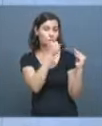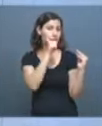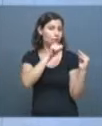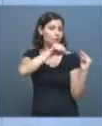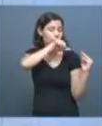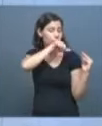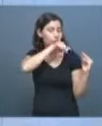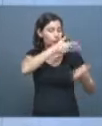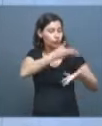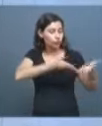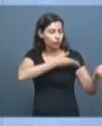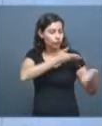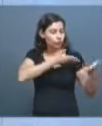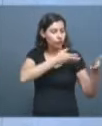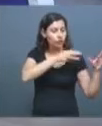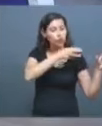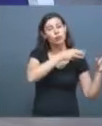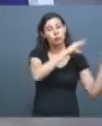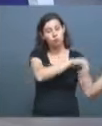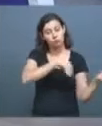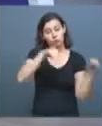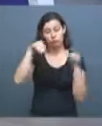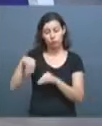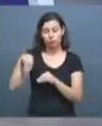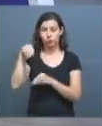tão competitivo. Como é que você vê isso, doutor?